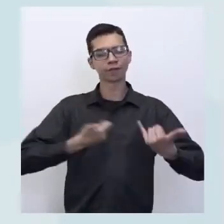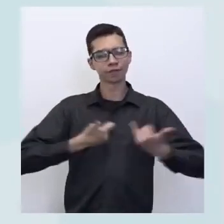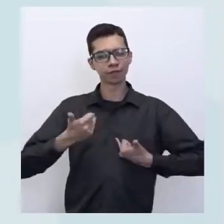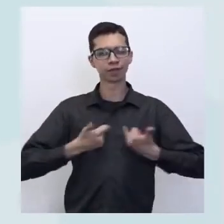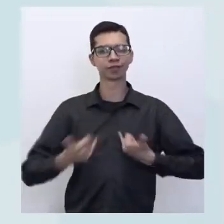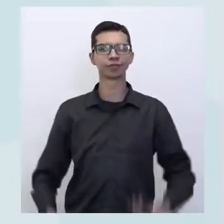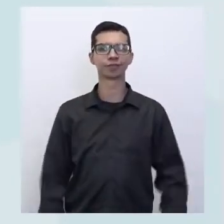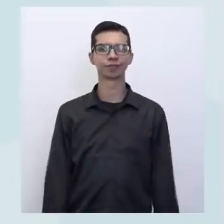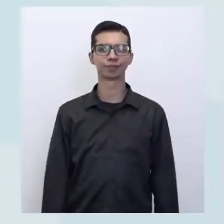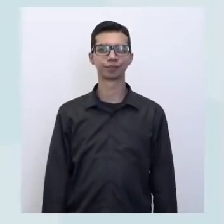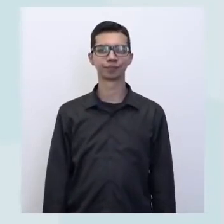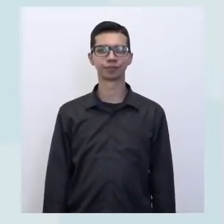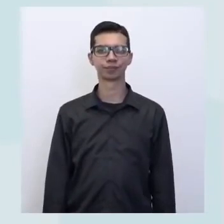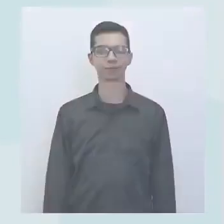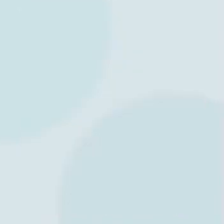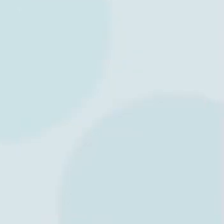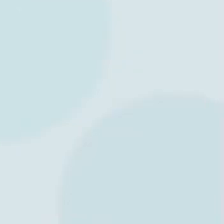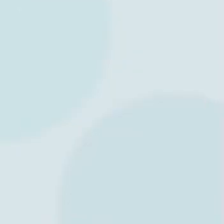Márcia.